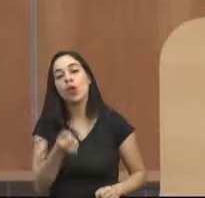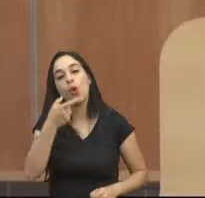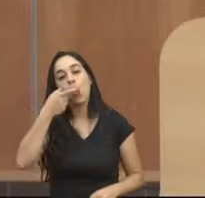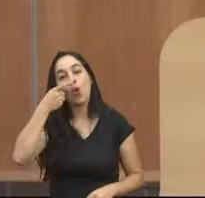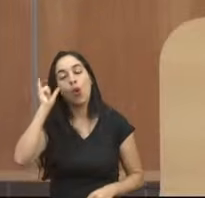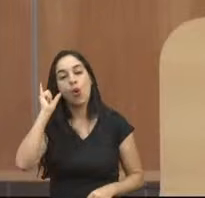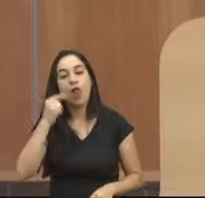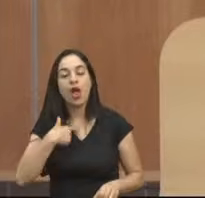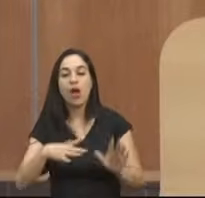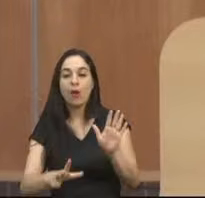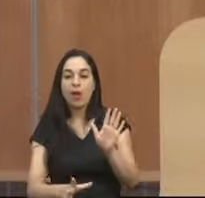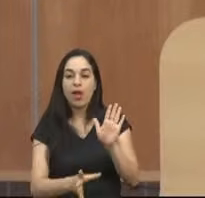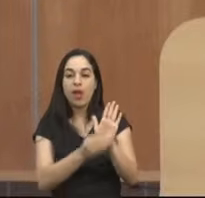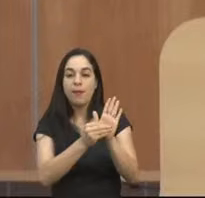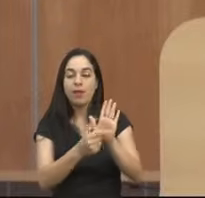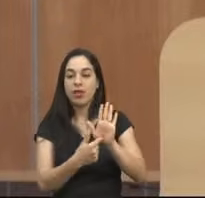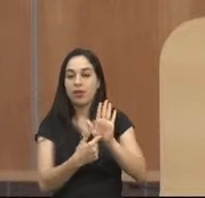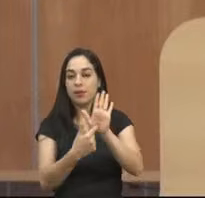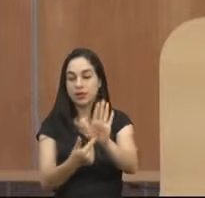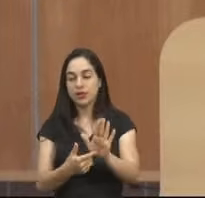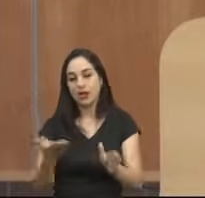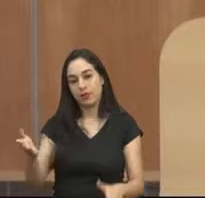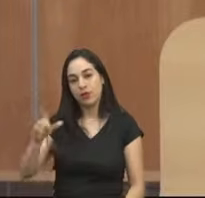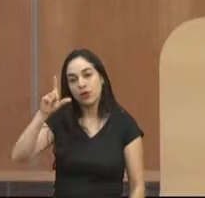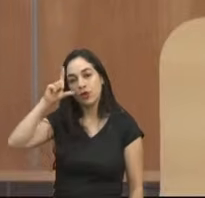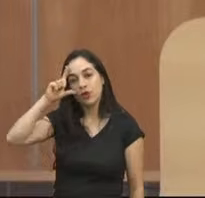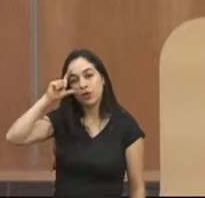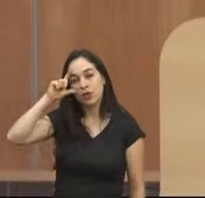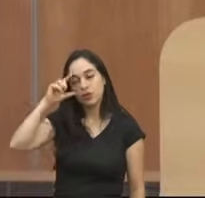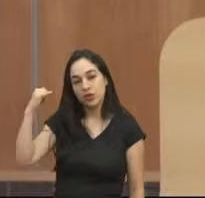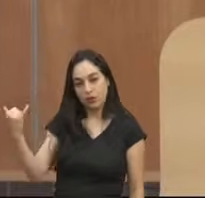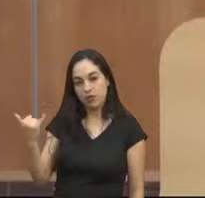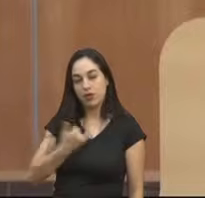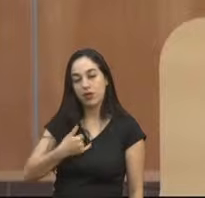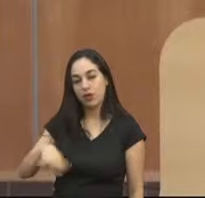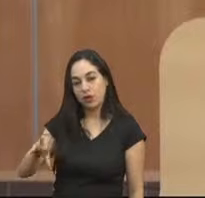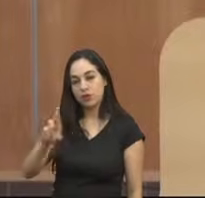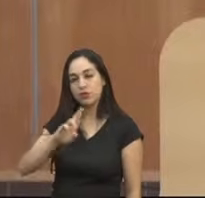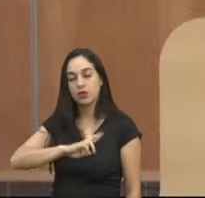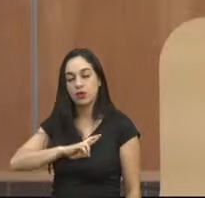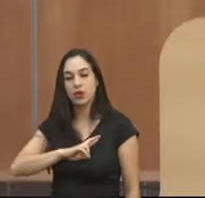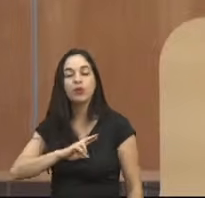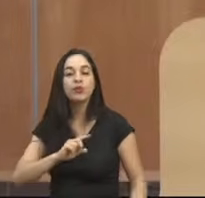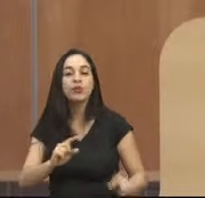emendas, inclusive o vereador Jean, líder do governo, gentilmente mencionou e respondeu algumas delas.